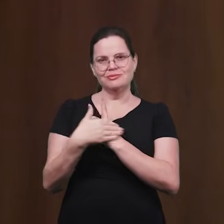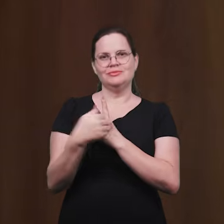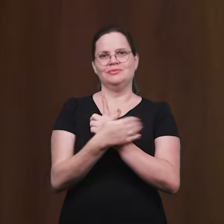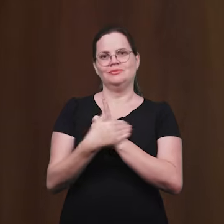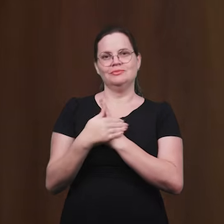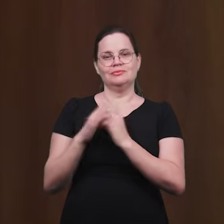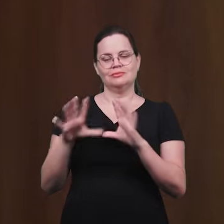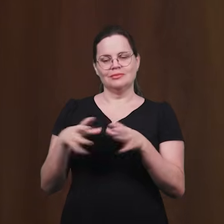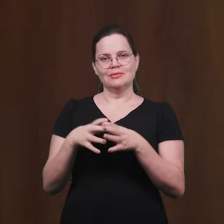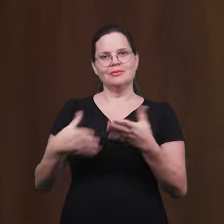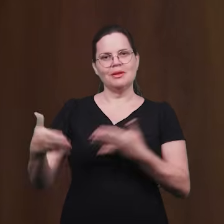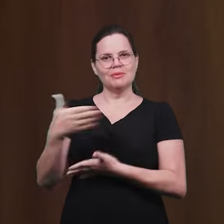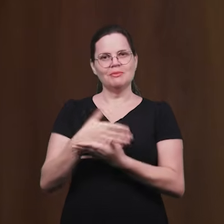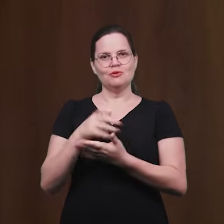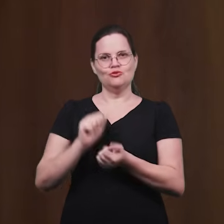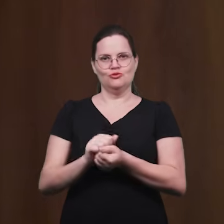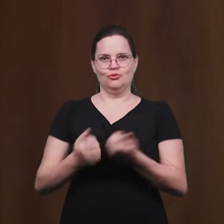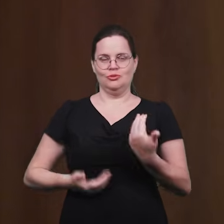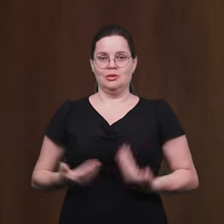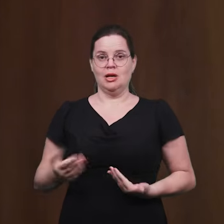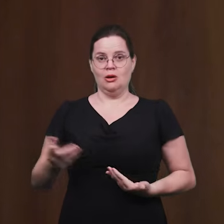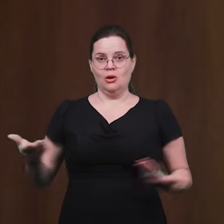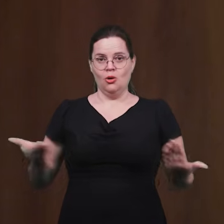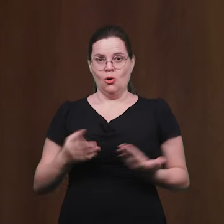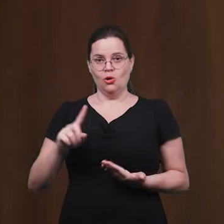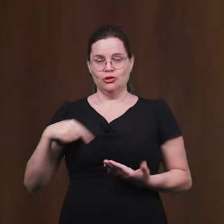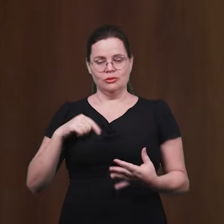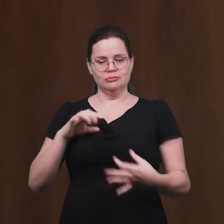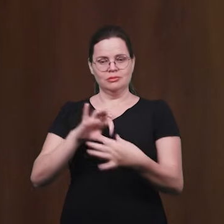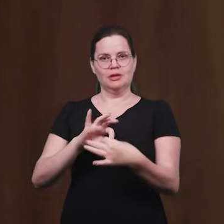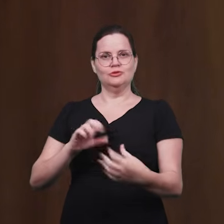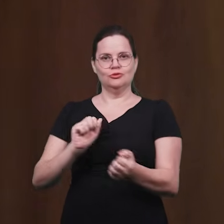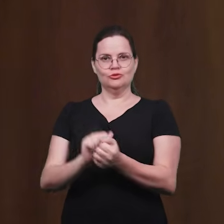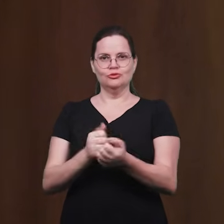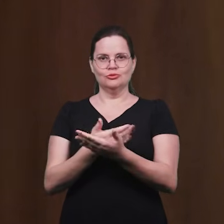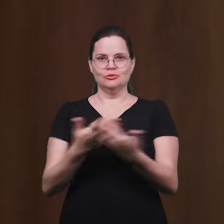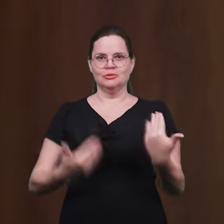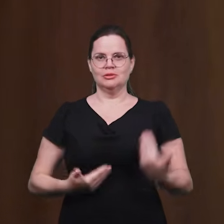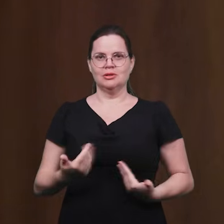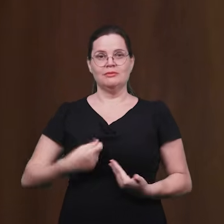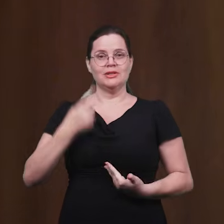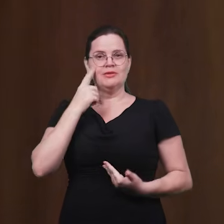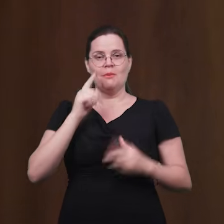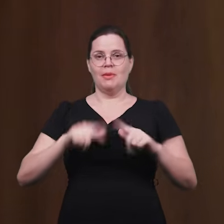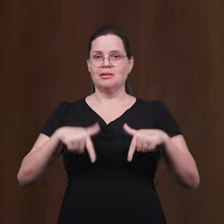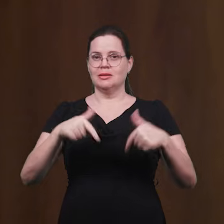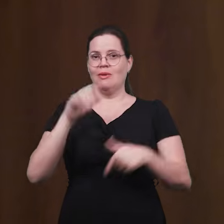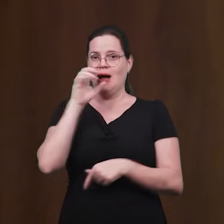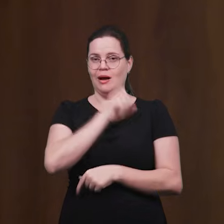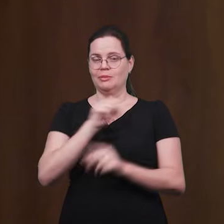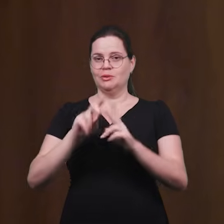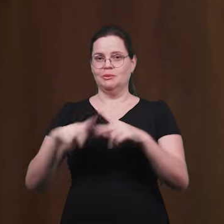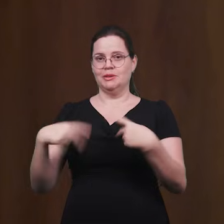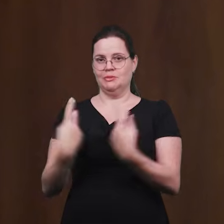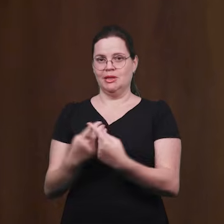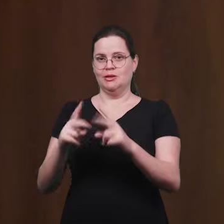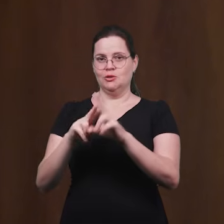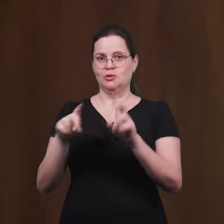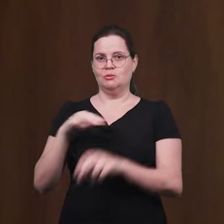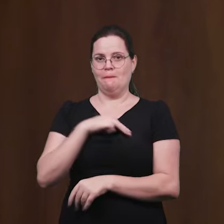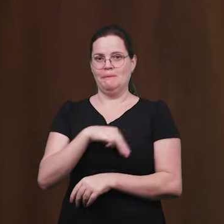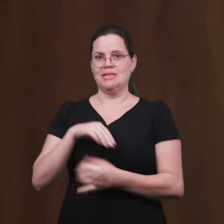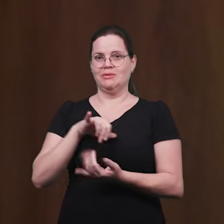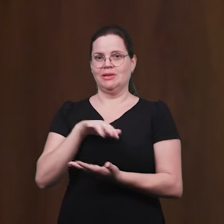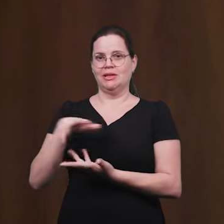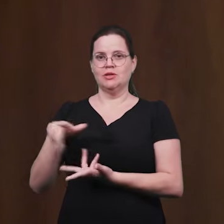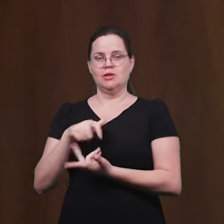corpo. Então, nós estamos hoje ligados a um corpo, veja a ação rápida do presbitério, né, da missão